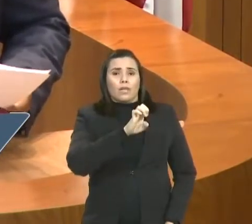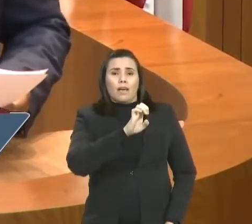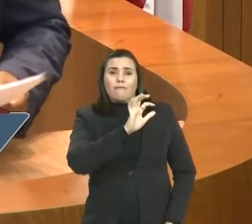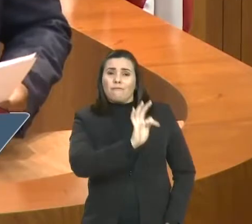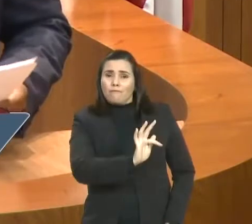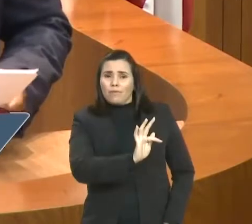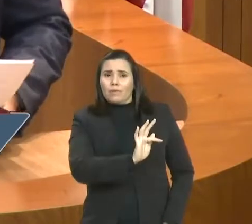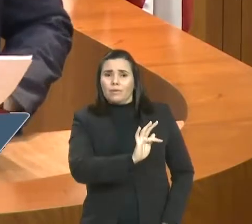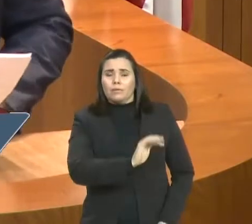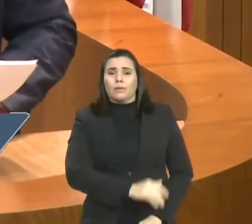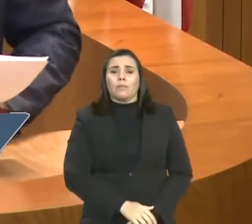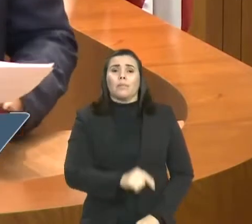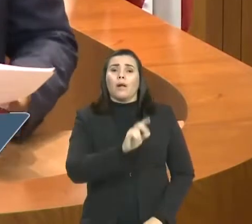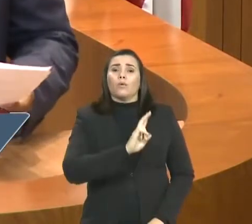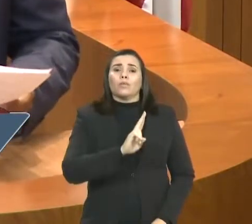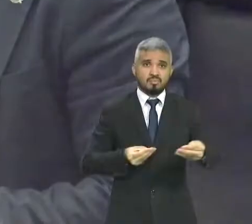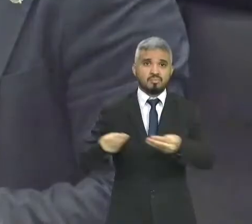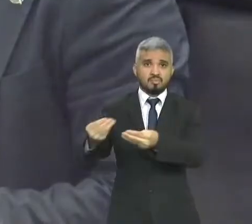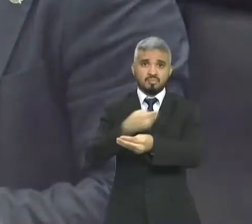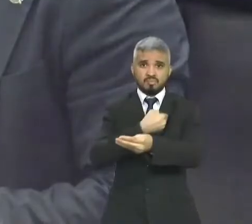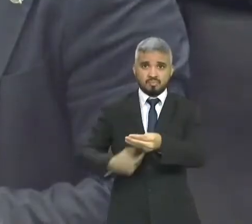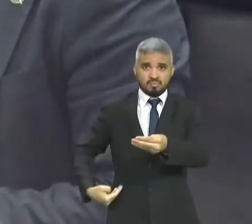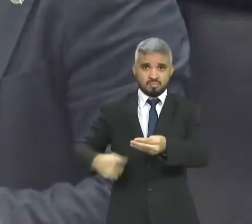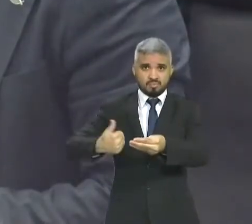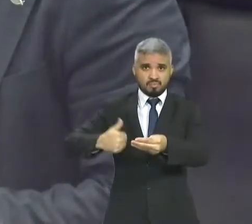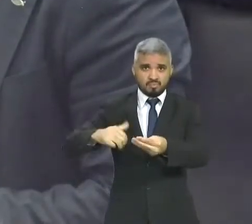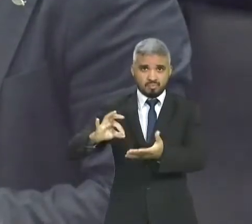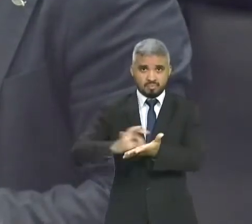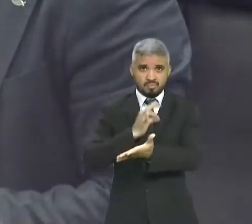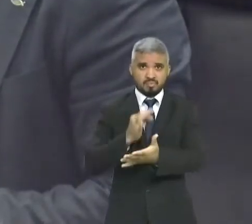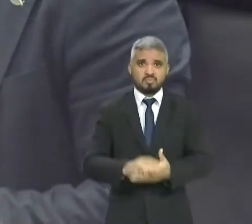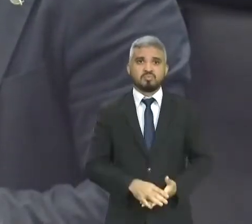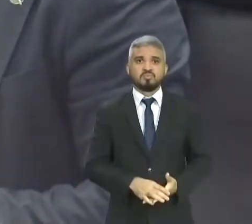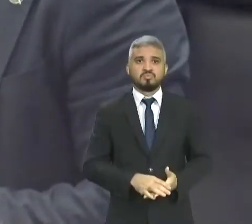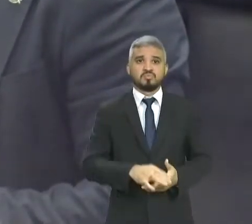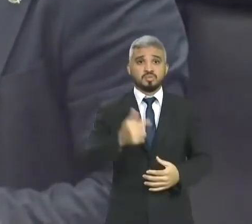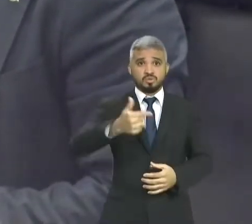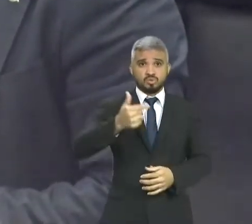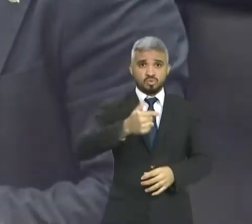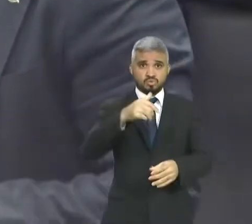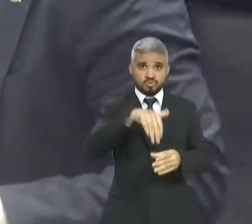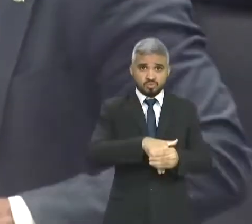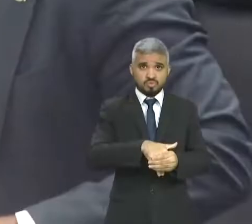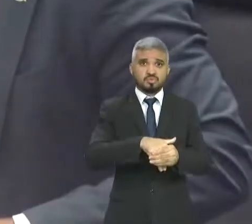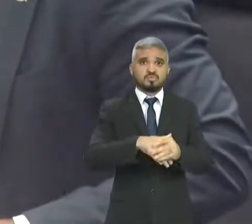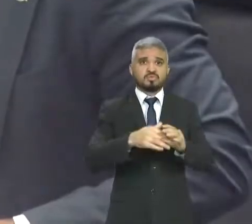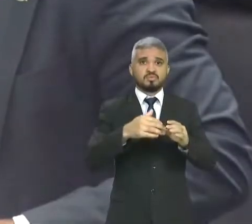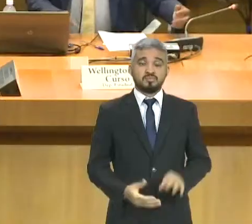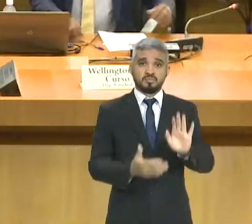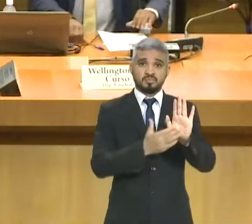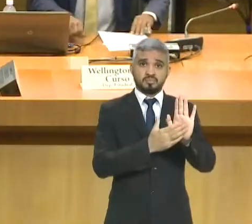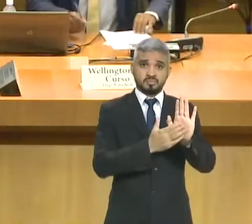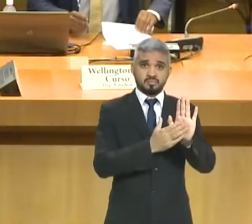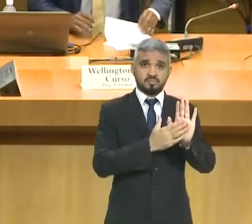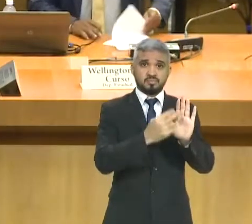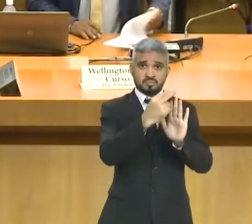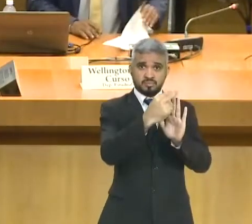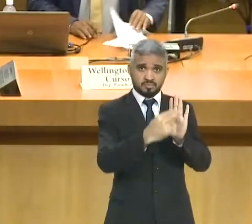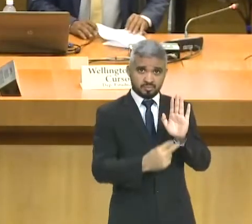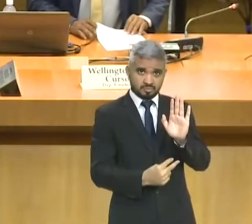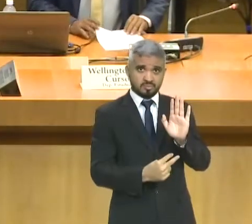luta permanente em defesa dos professores do estado do Maranhão. O Parlamento Estadual voltará a se reunir em sessão ordinária na próxima terça-feira, a partir